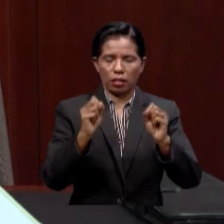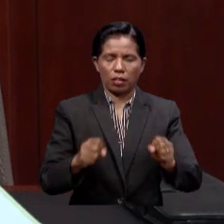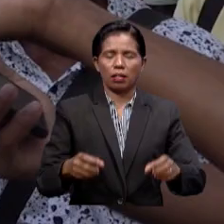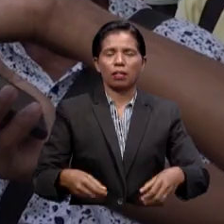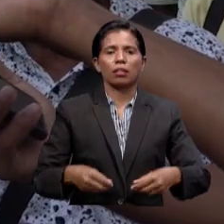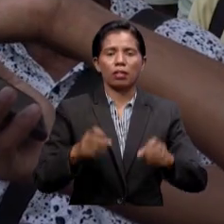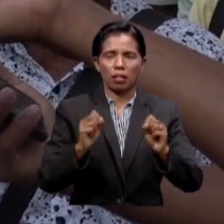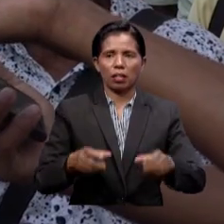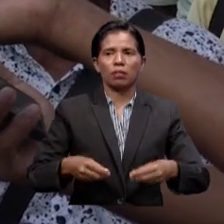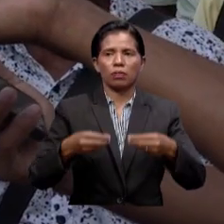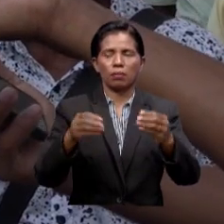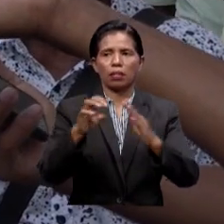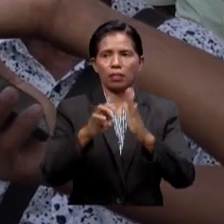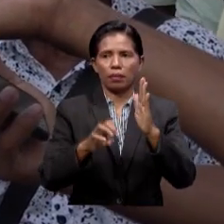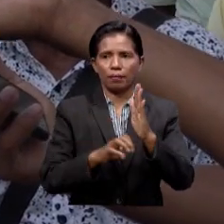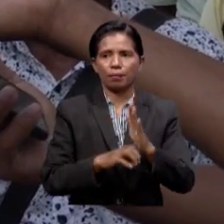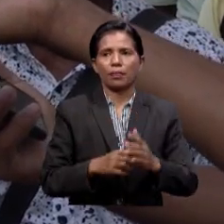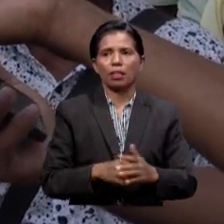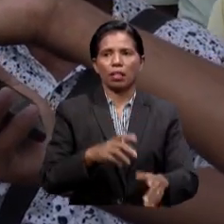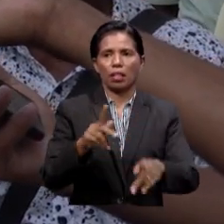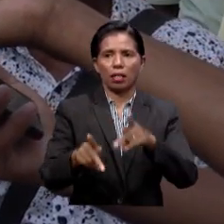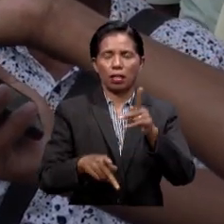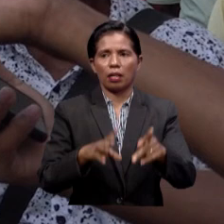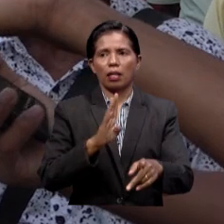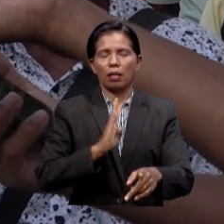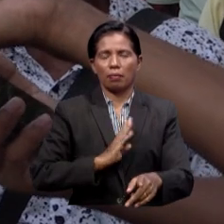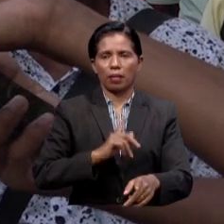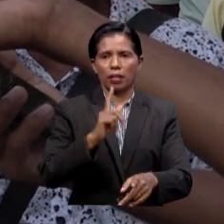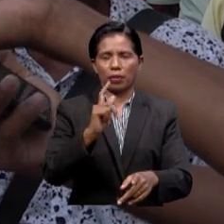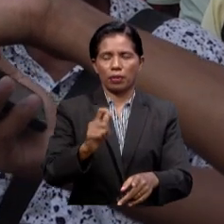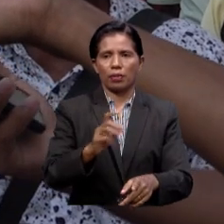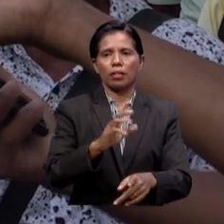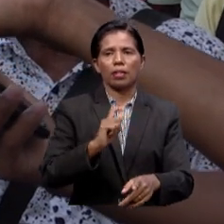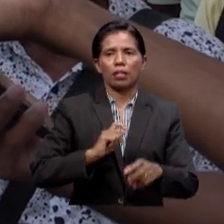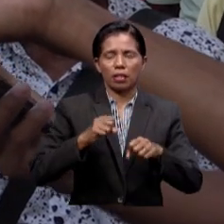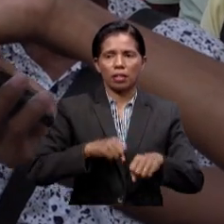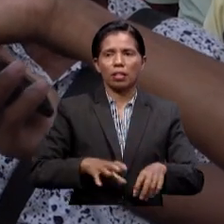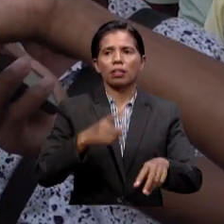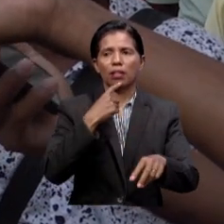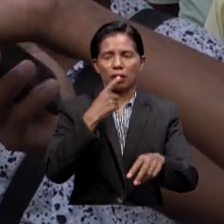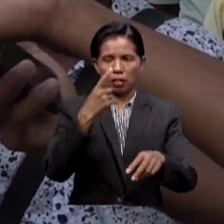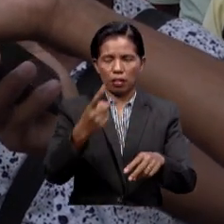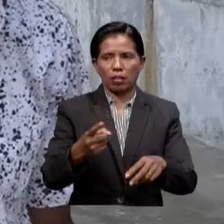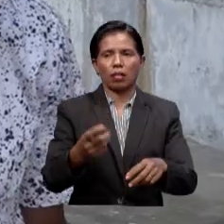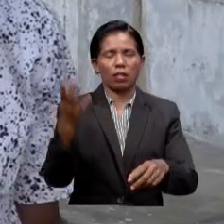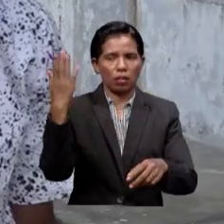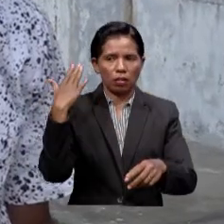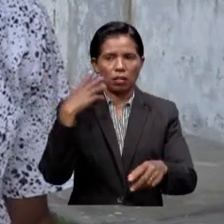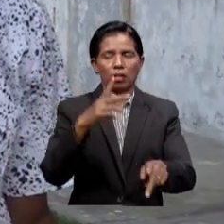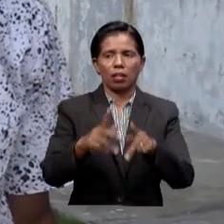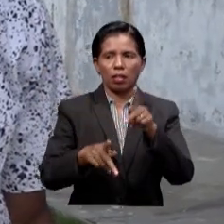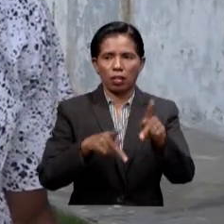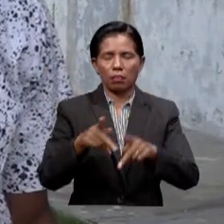cooperar o estado. Porta-voz Comunidade Beto Tassi Matias Rosa da Concessão Hatete, antes ne